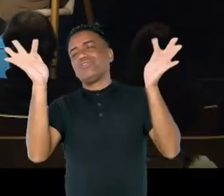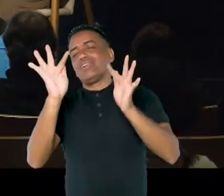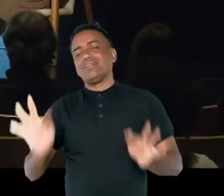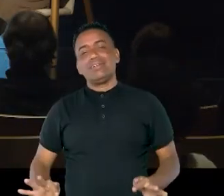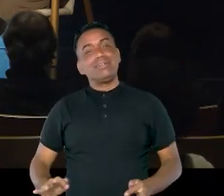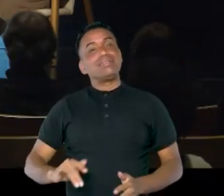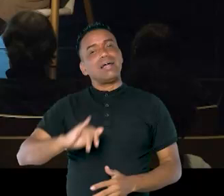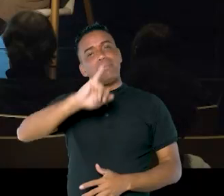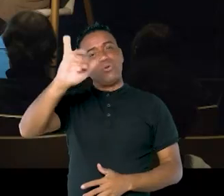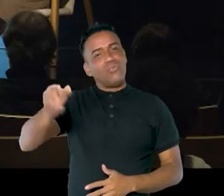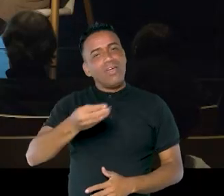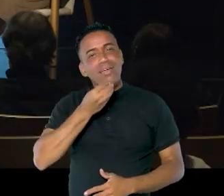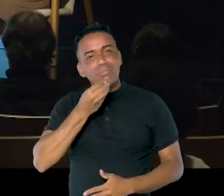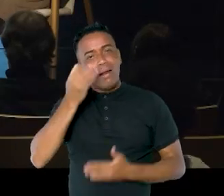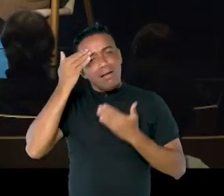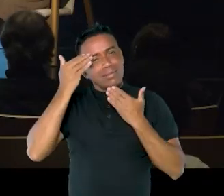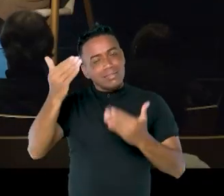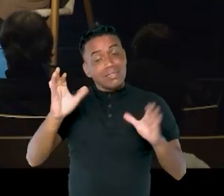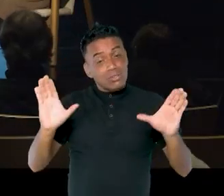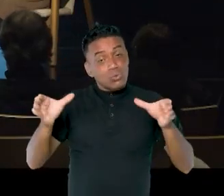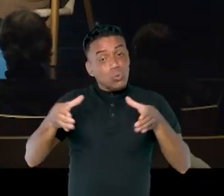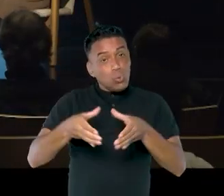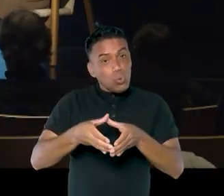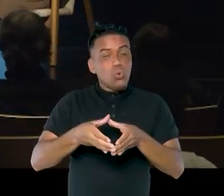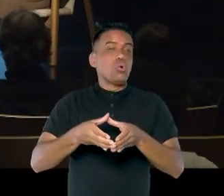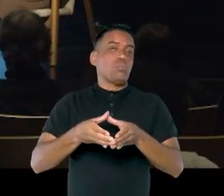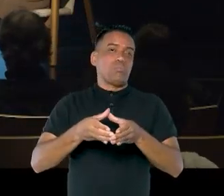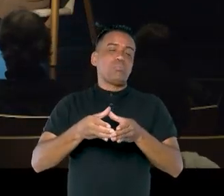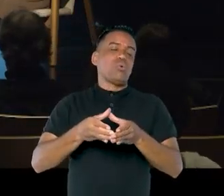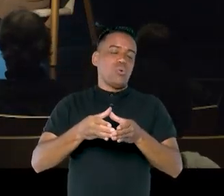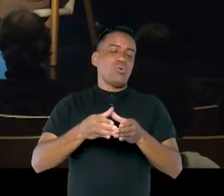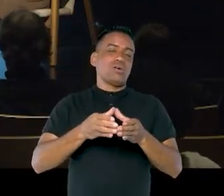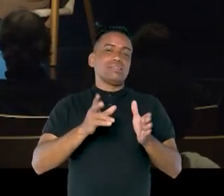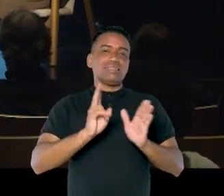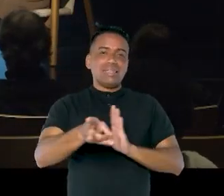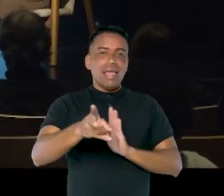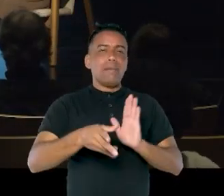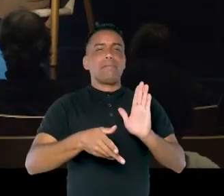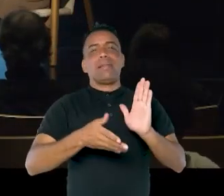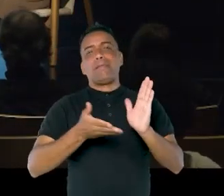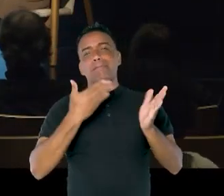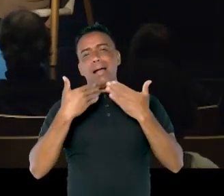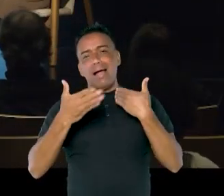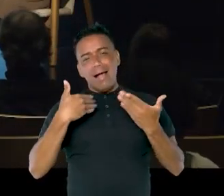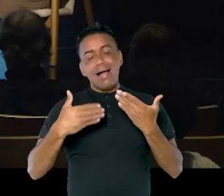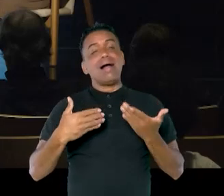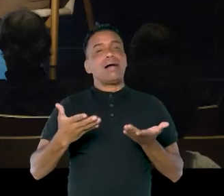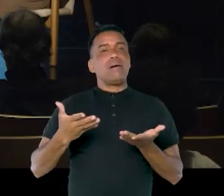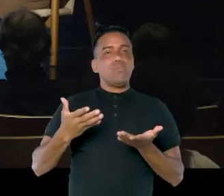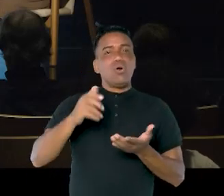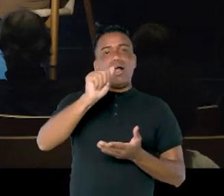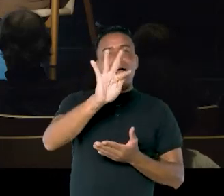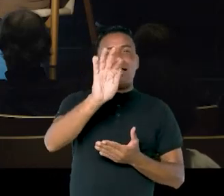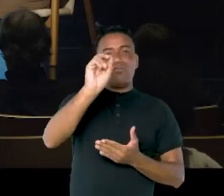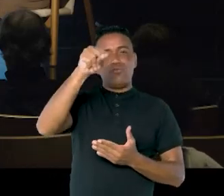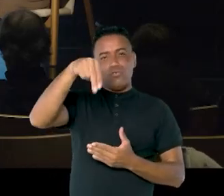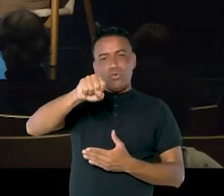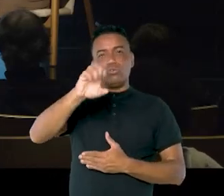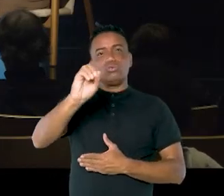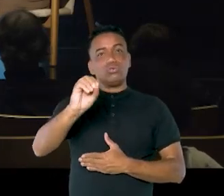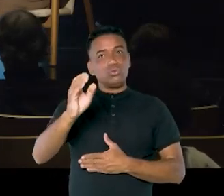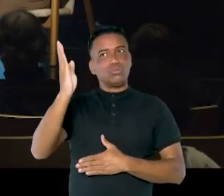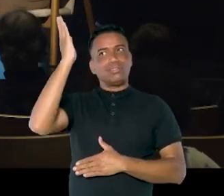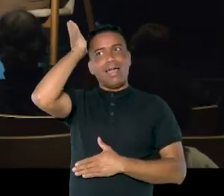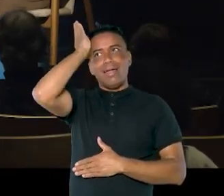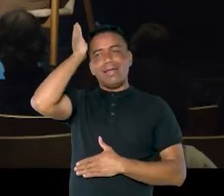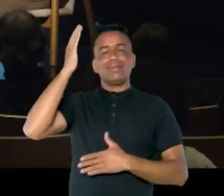mulher negra cujos cabelos são todos envoltos em pequenos dreads de tom castanho escuro que chegam na altura do ombro. Ela traz um vestido